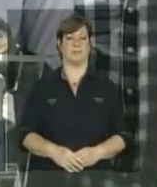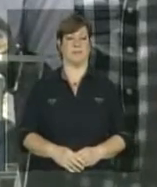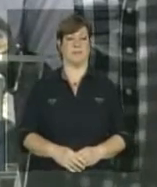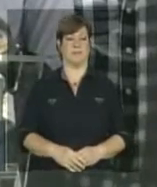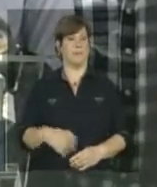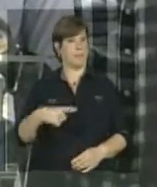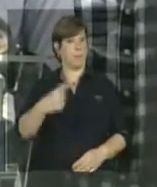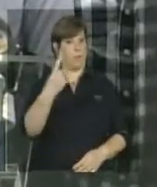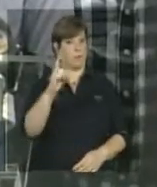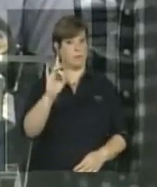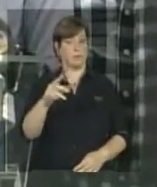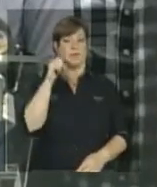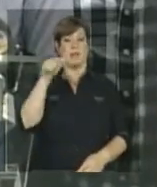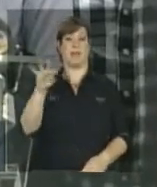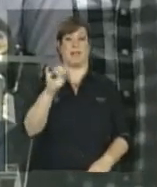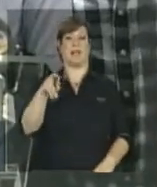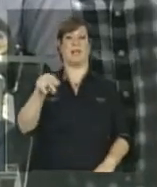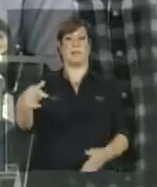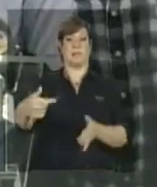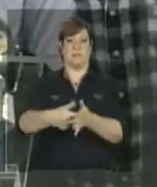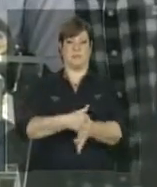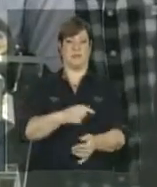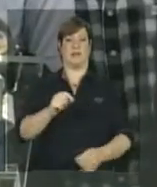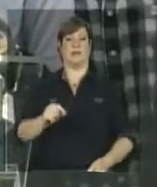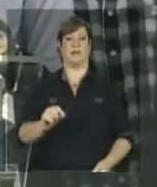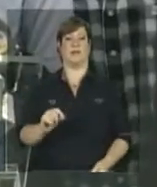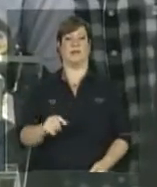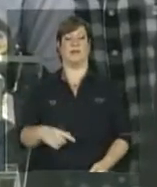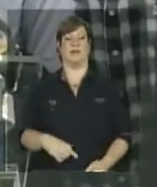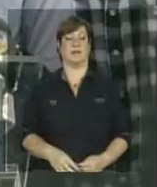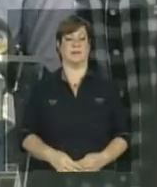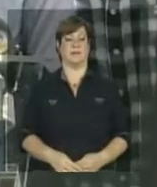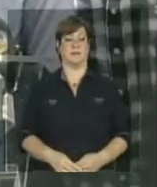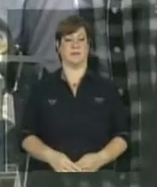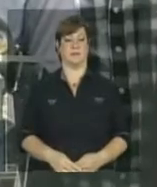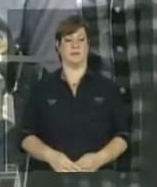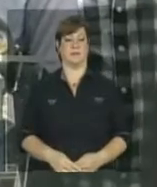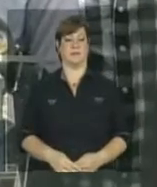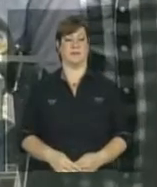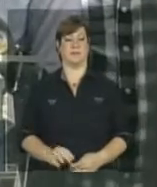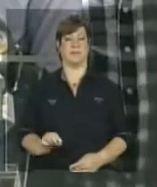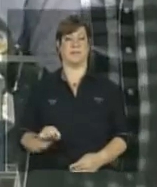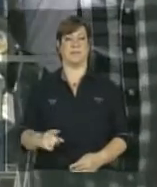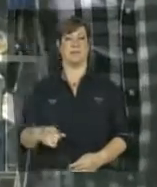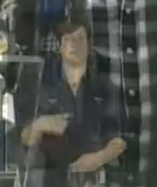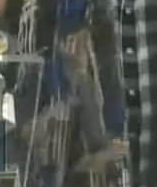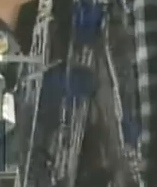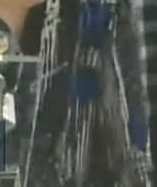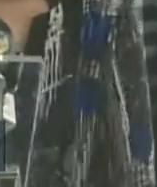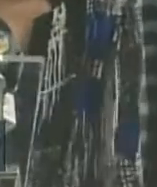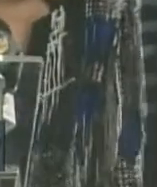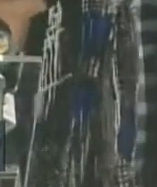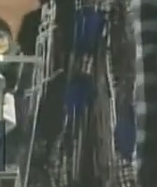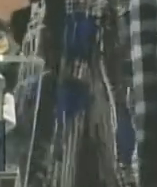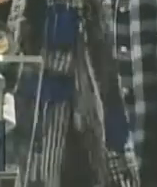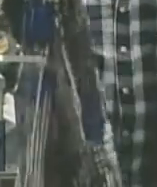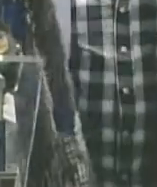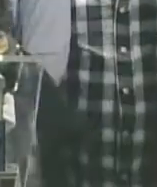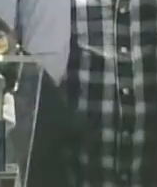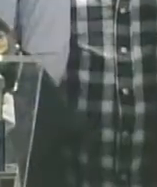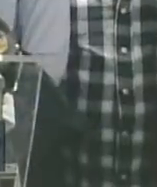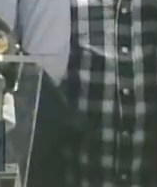Mais uma. A Tânia está querendo perguntar da Angela Merkel, mas... Sobre a vitória, presidente, era uma obra que estava esperada para o ano passado. Presidente, e existe a possibilidade